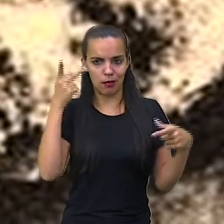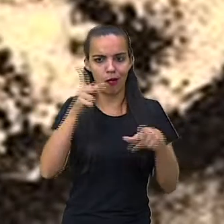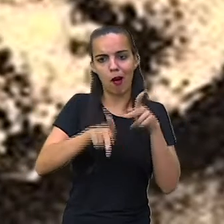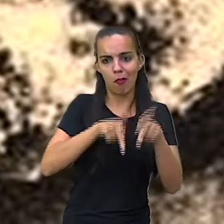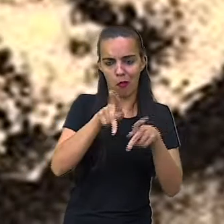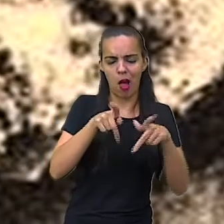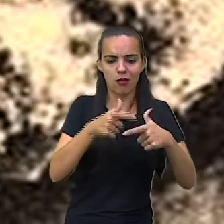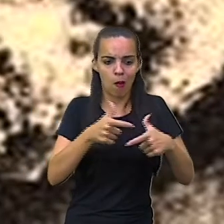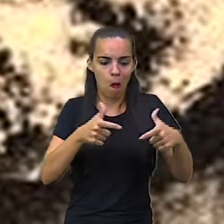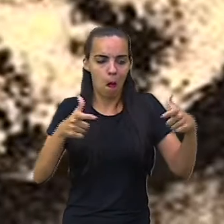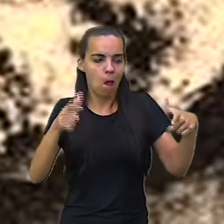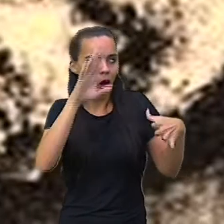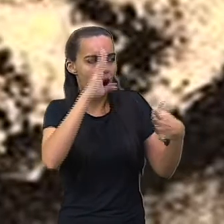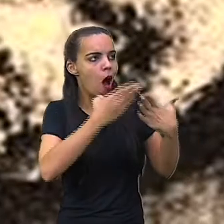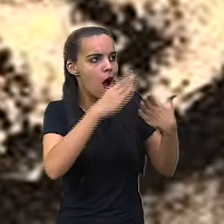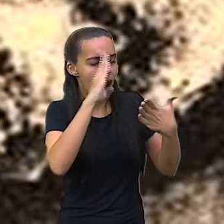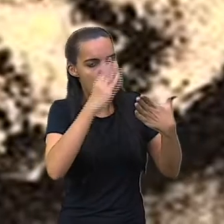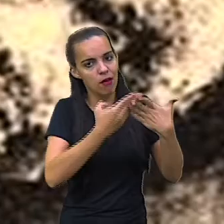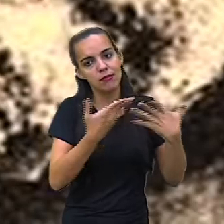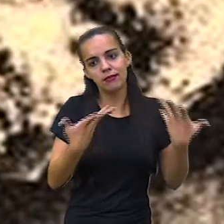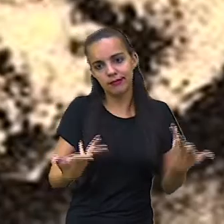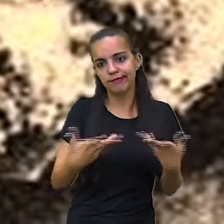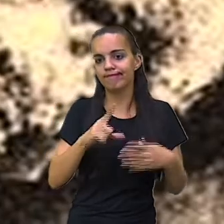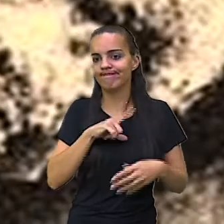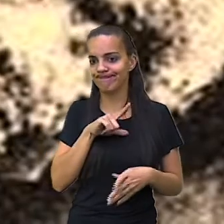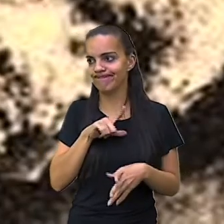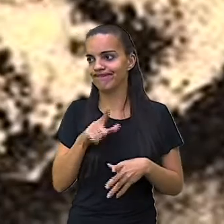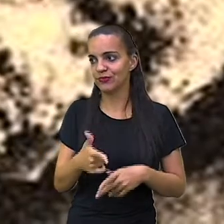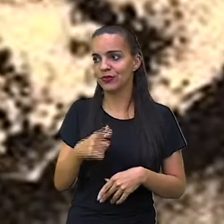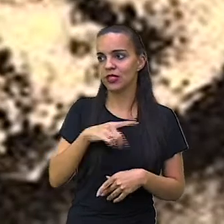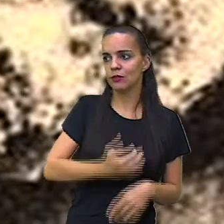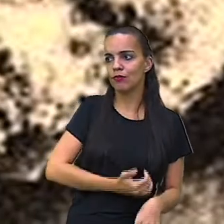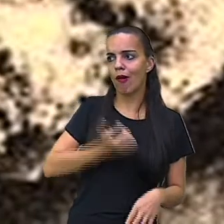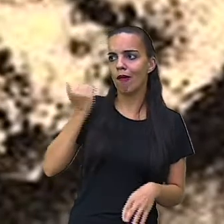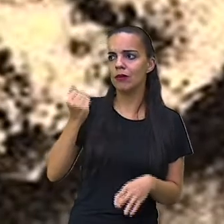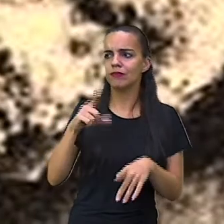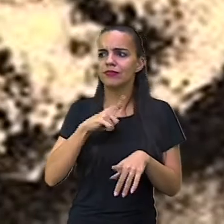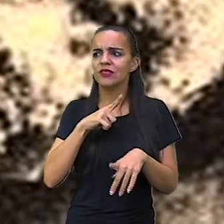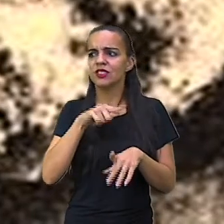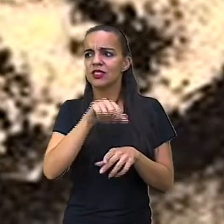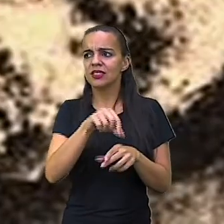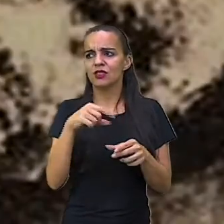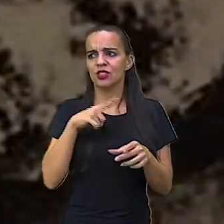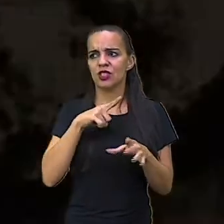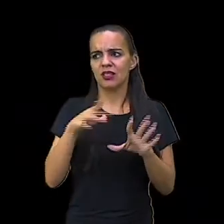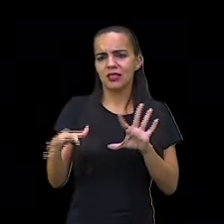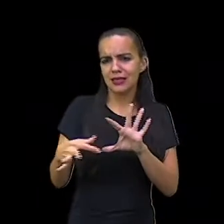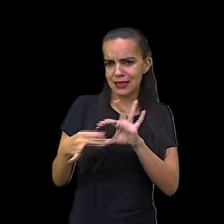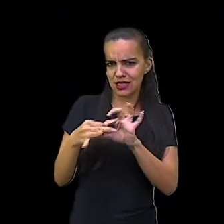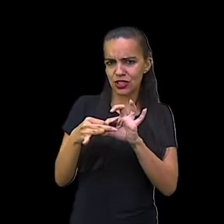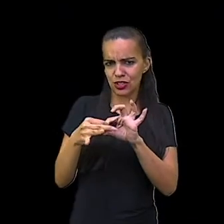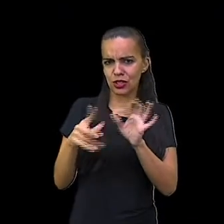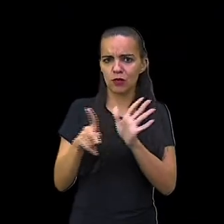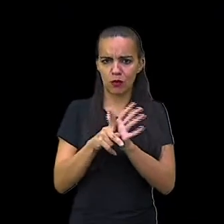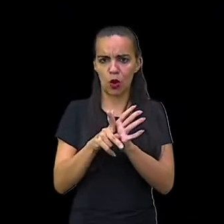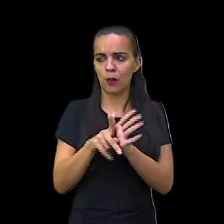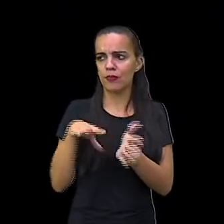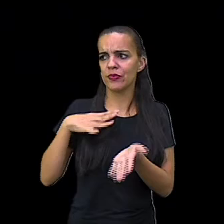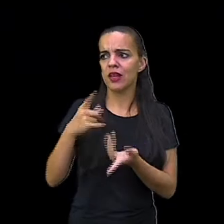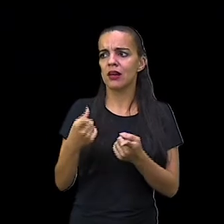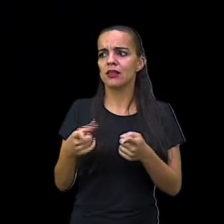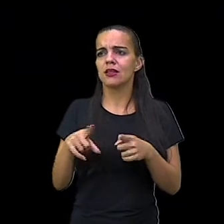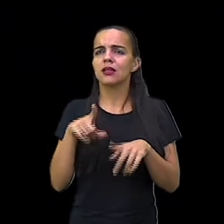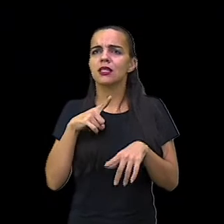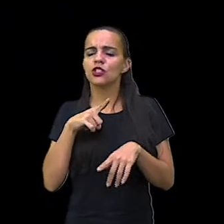do capitalismo. O anarcossindicalismo é uma corrente sindicalista que nasceu